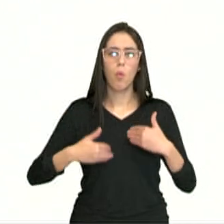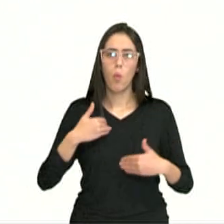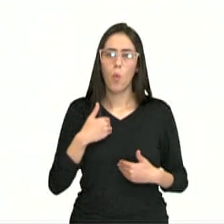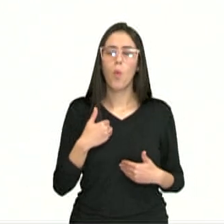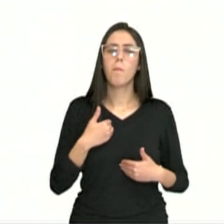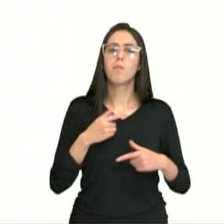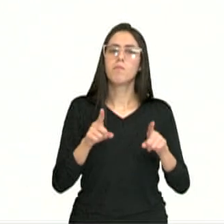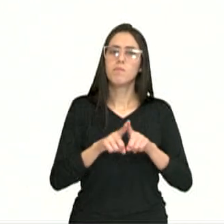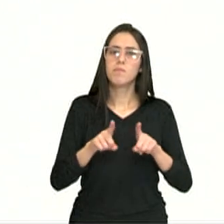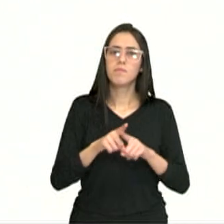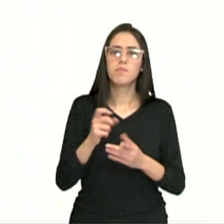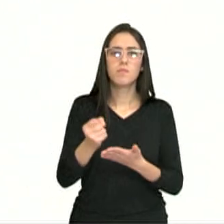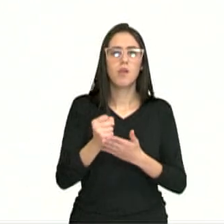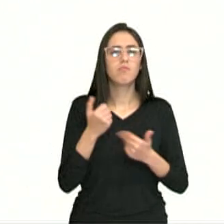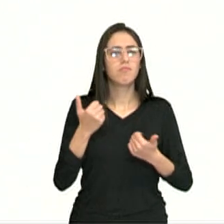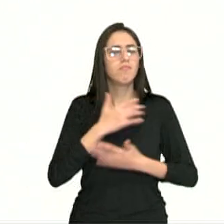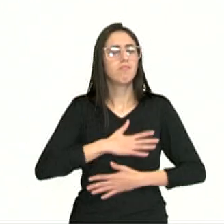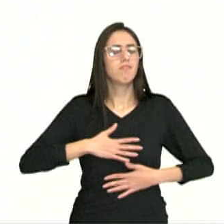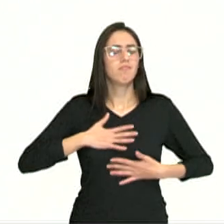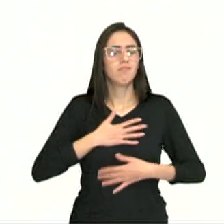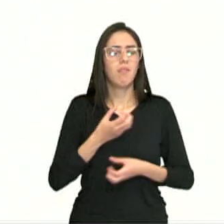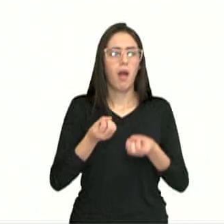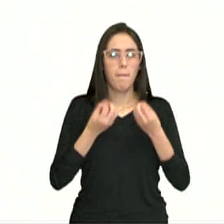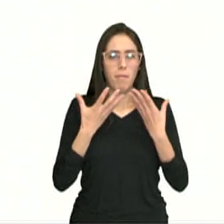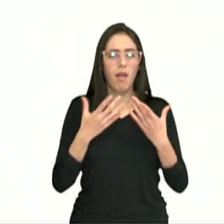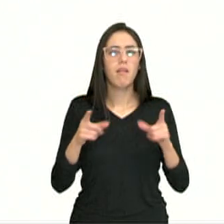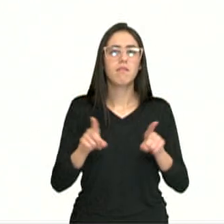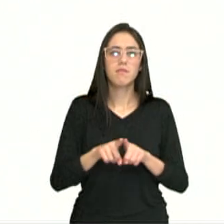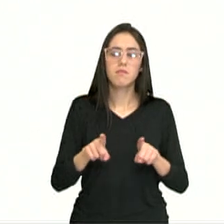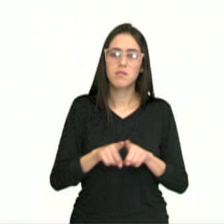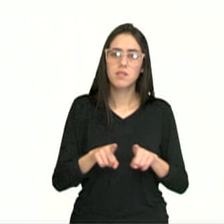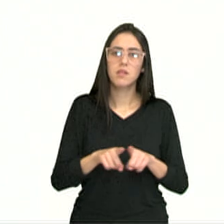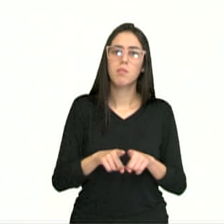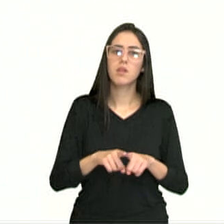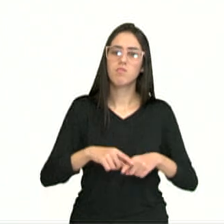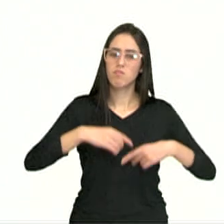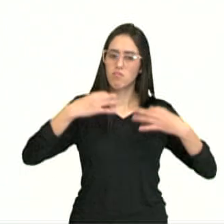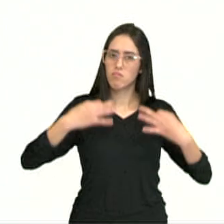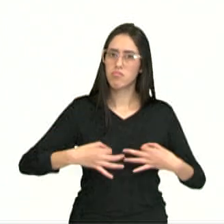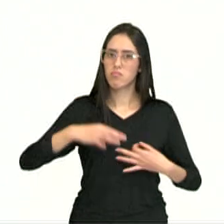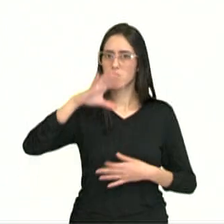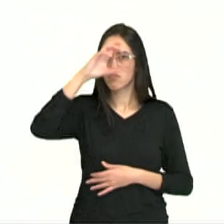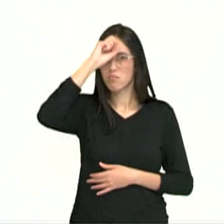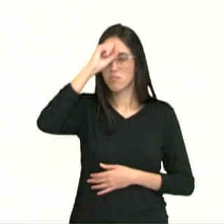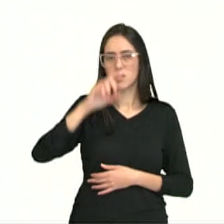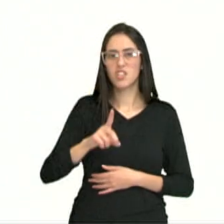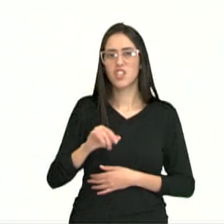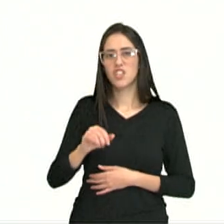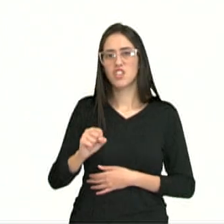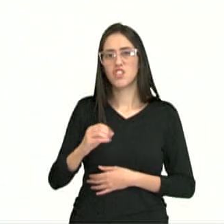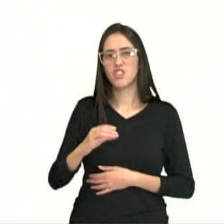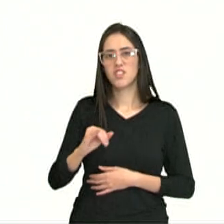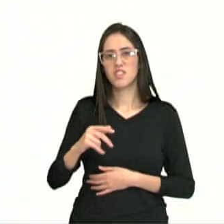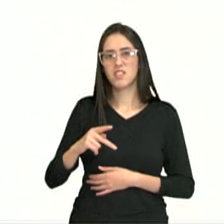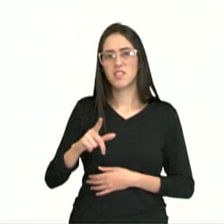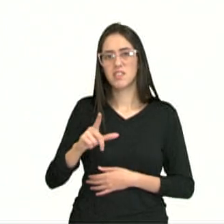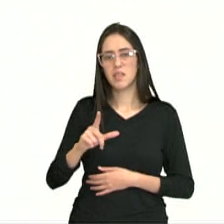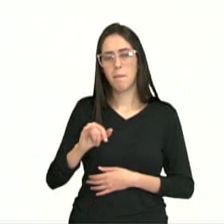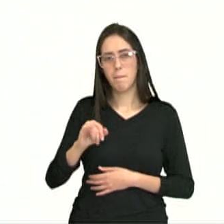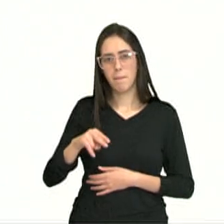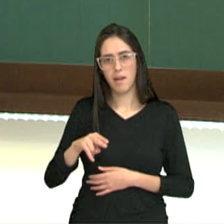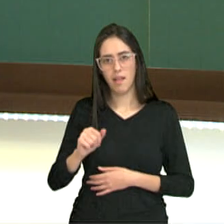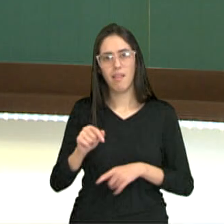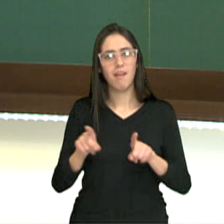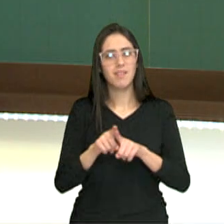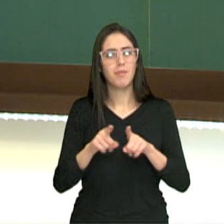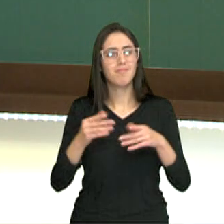ajuda a desenvolver um bem-estar, além de um aumento da disciplina e, lógico, uma atividade divertida.